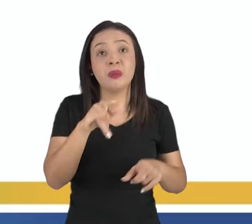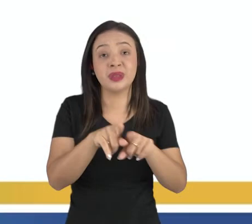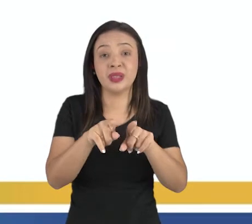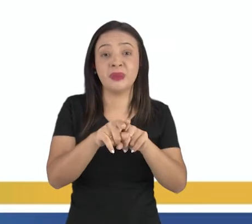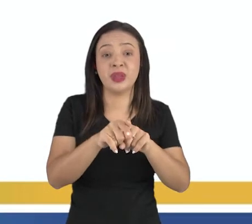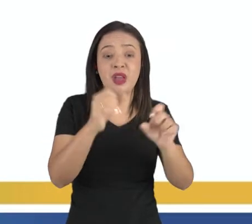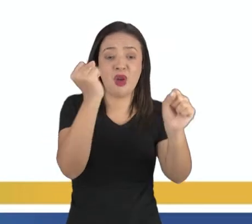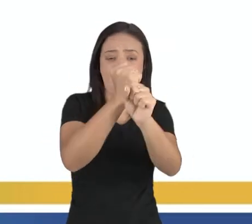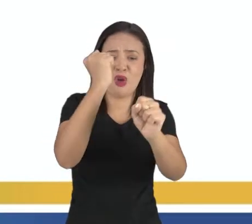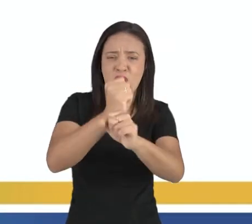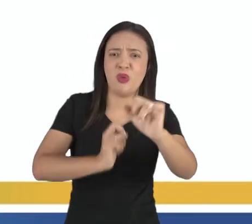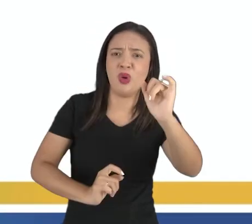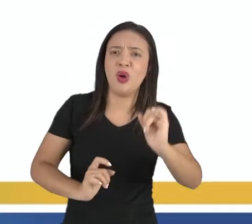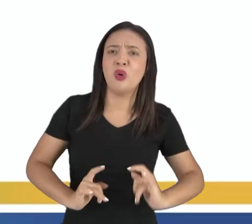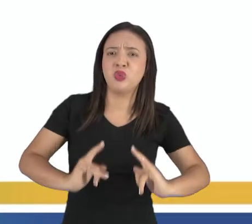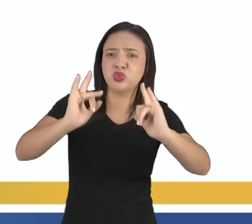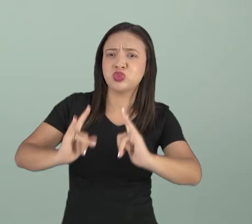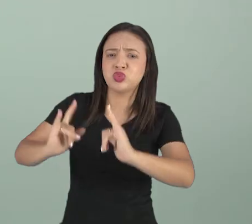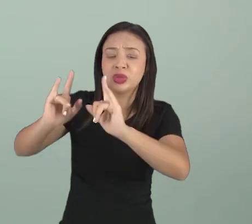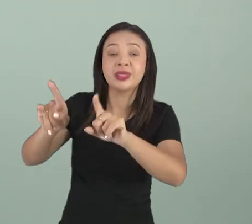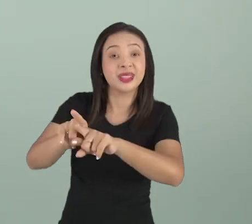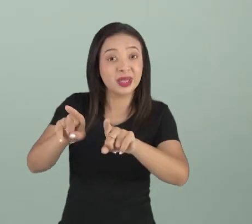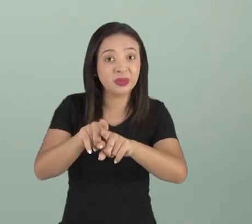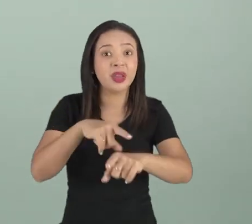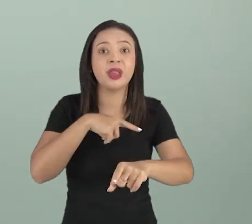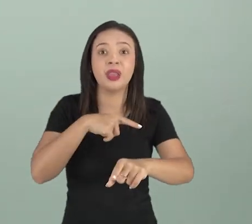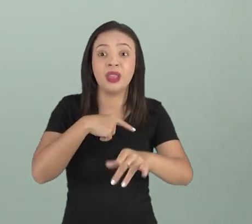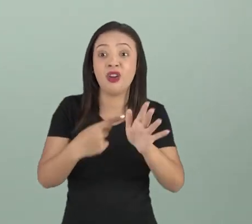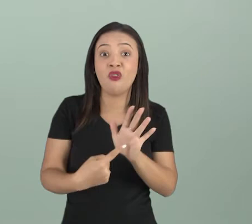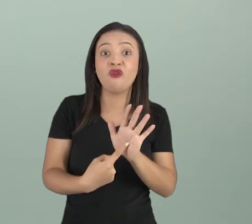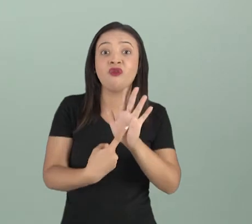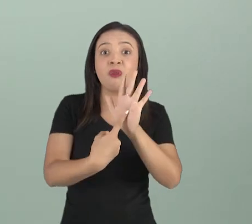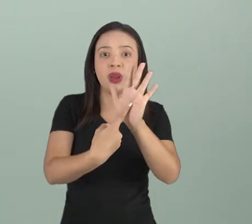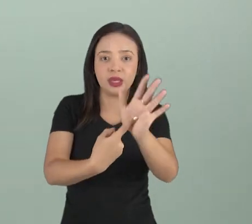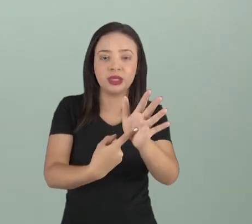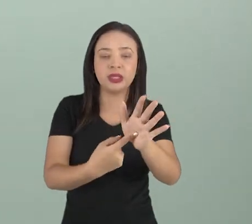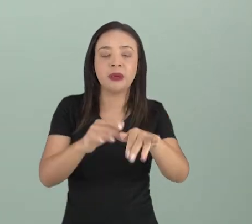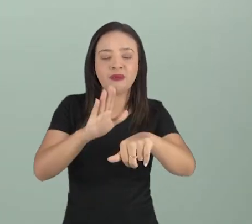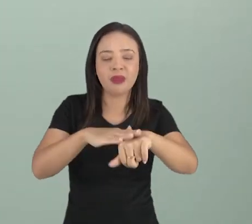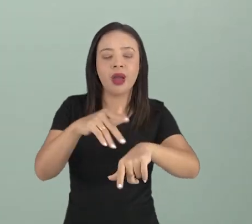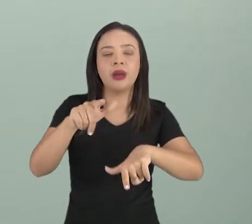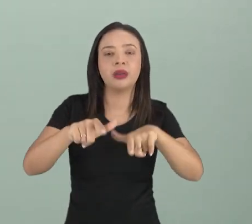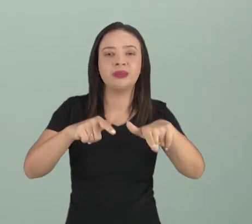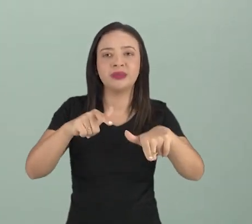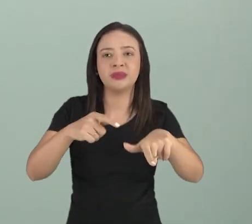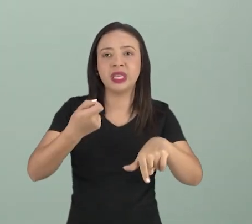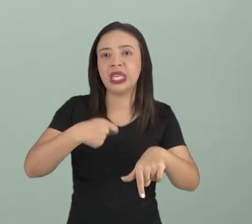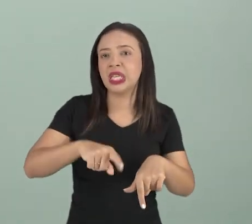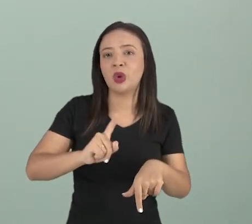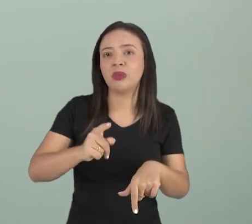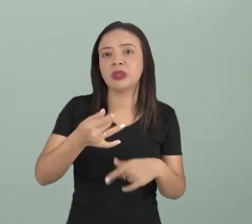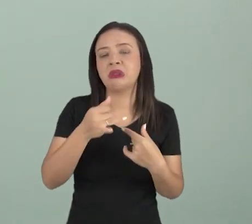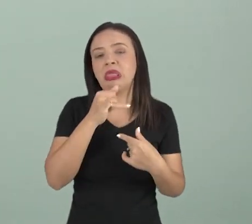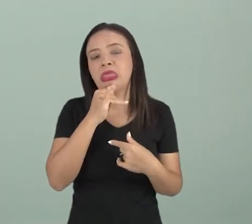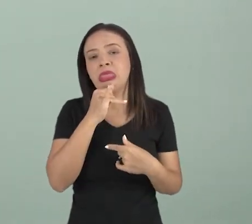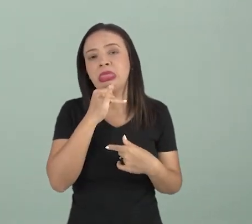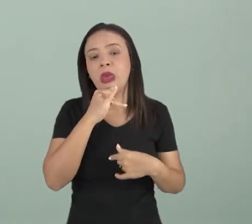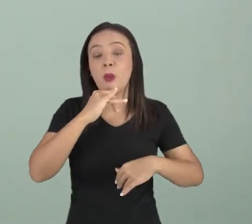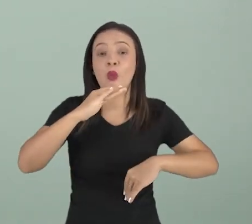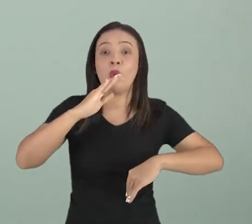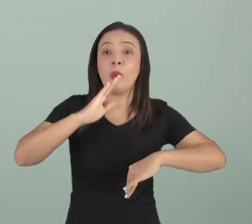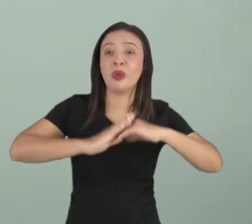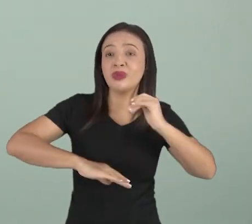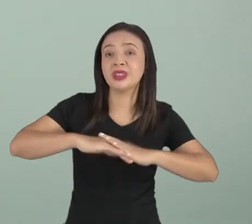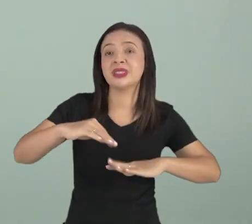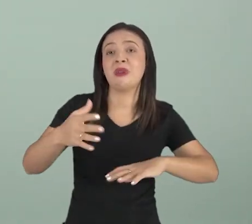uma das que mais absorve também emprego, que também não demanda uma mão de obra super qualificada,